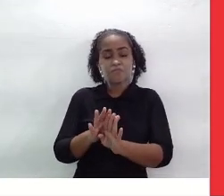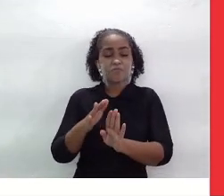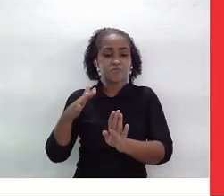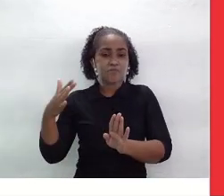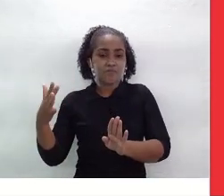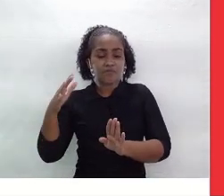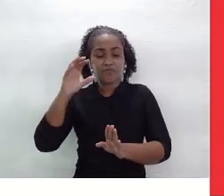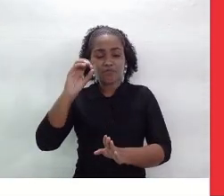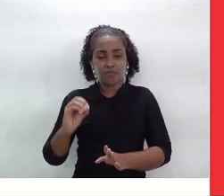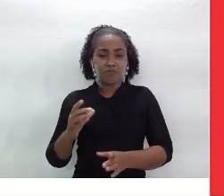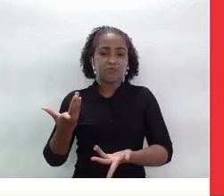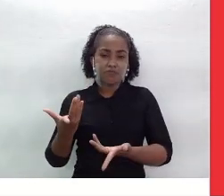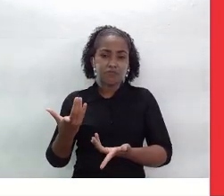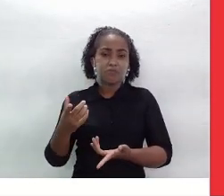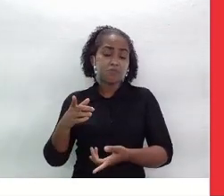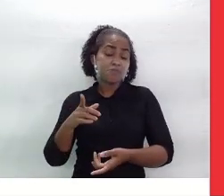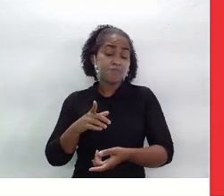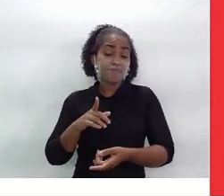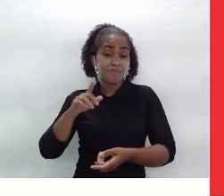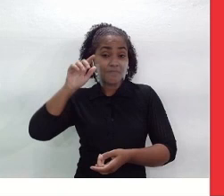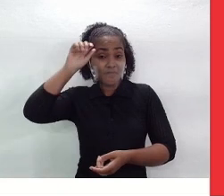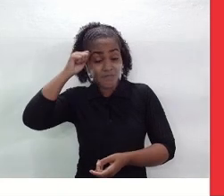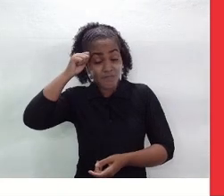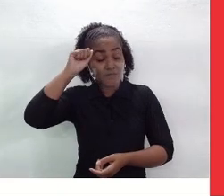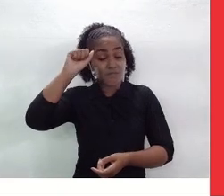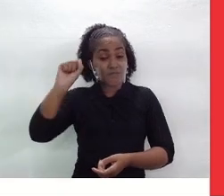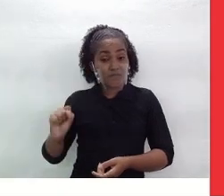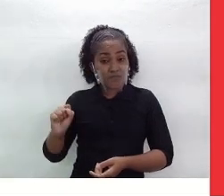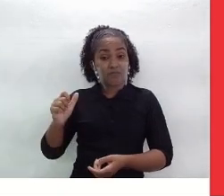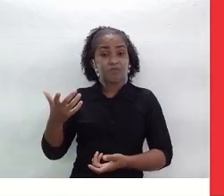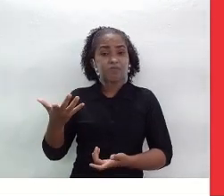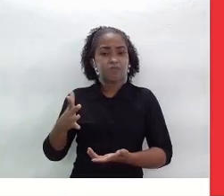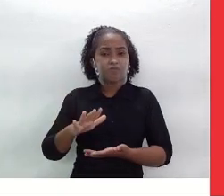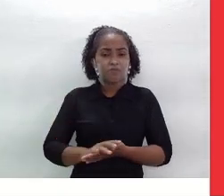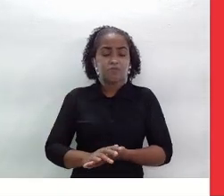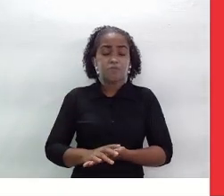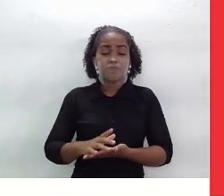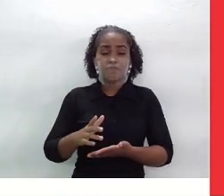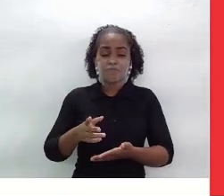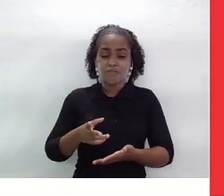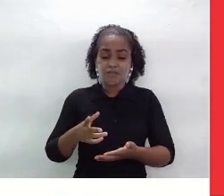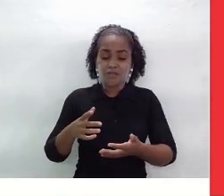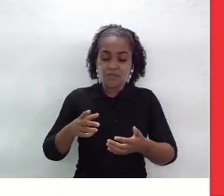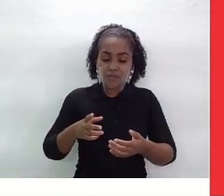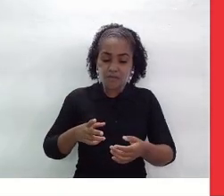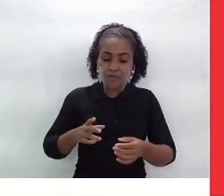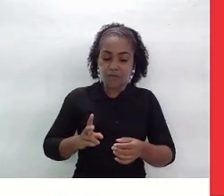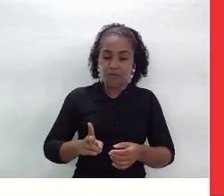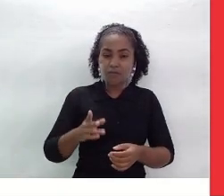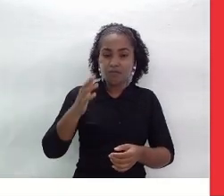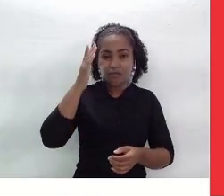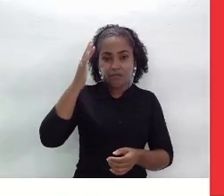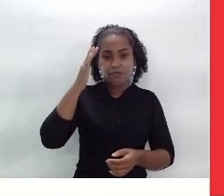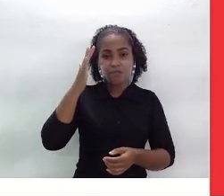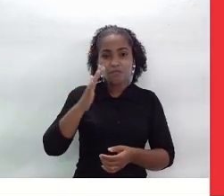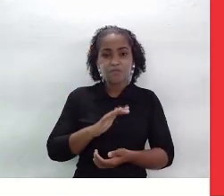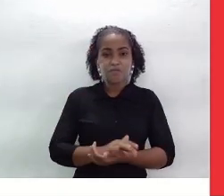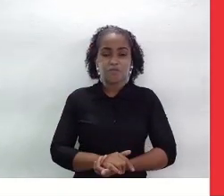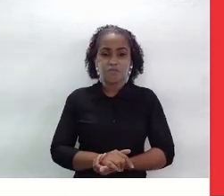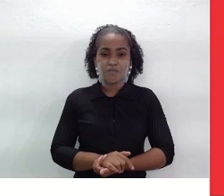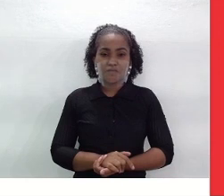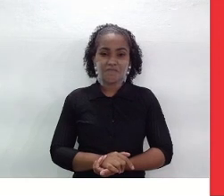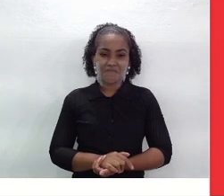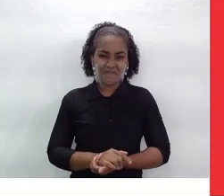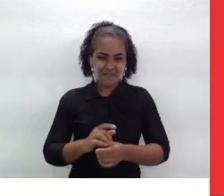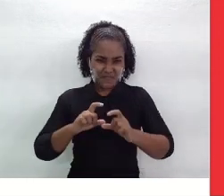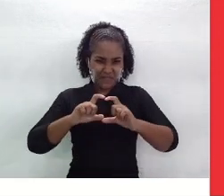leste-oeste na África do Sul e que seria a continuação da Sierra de la Ventana. Olha que